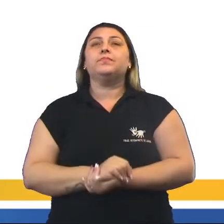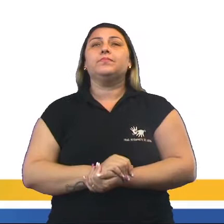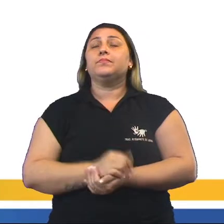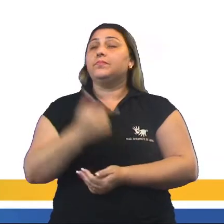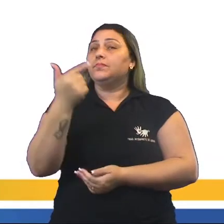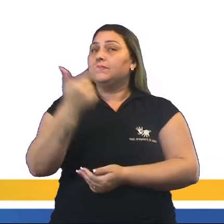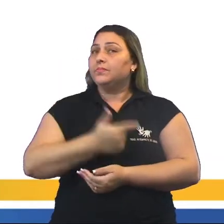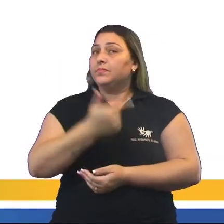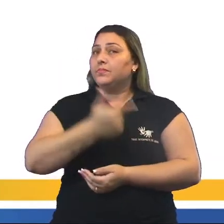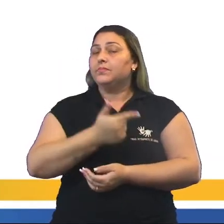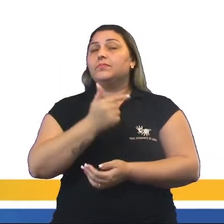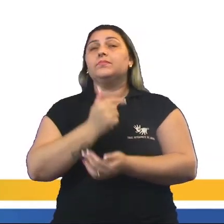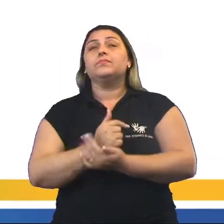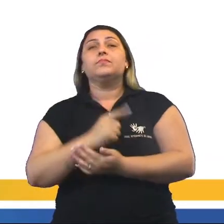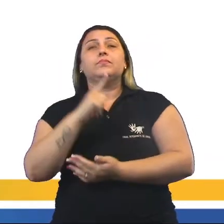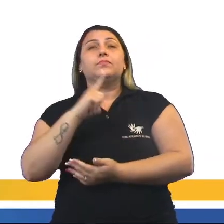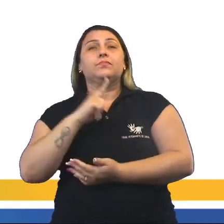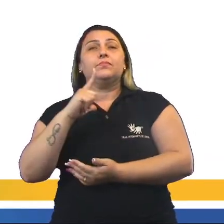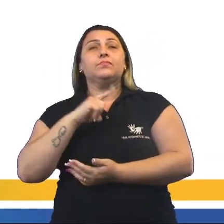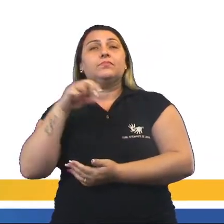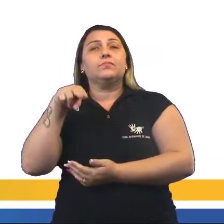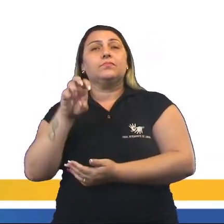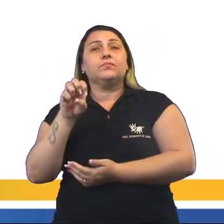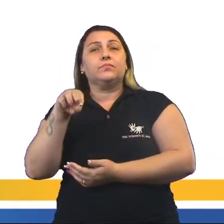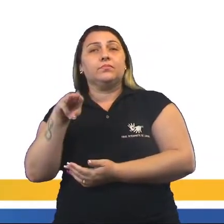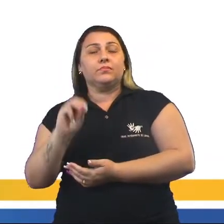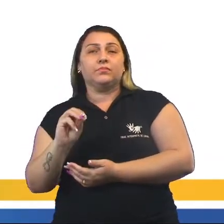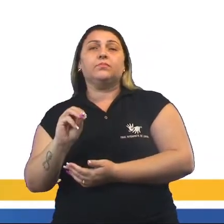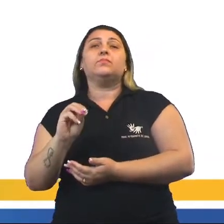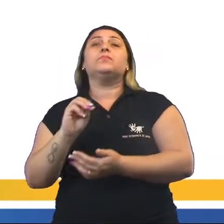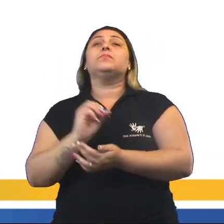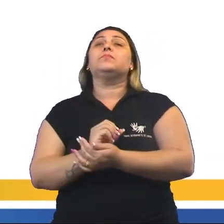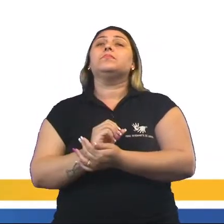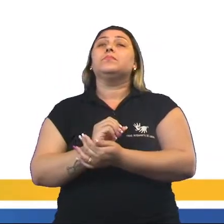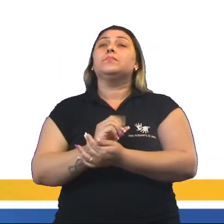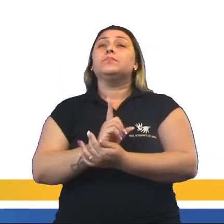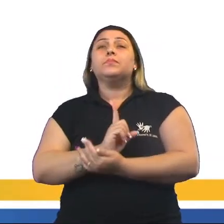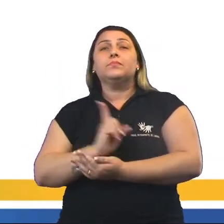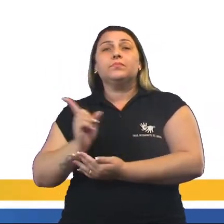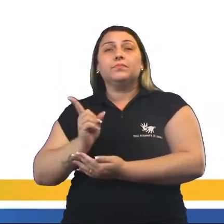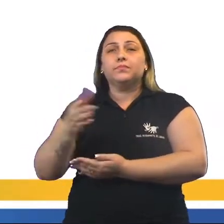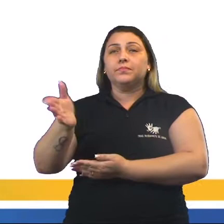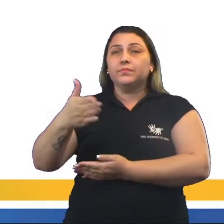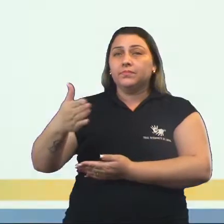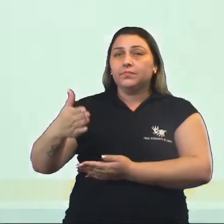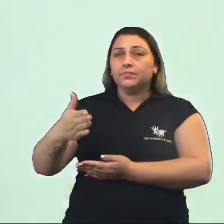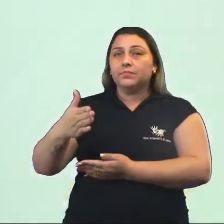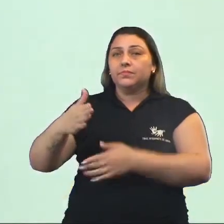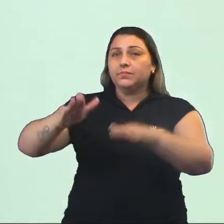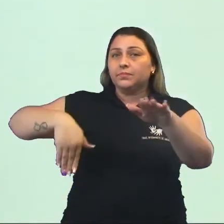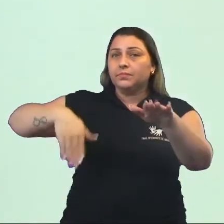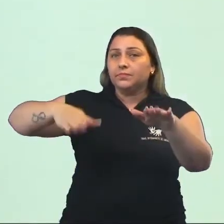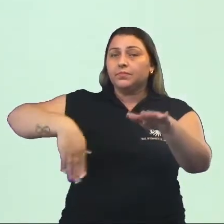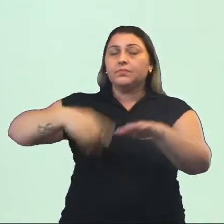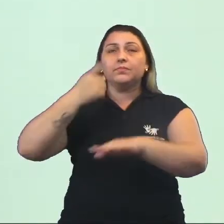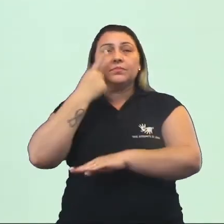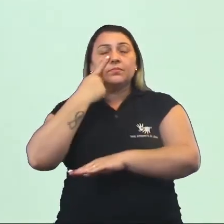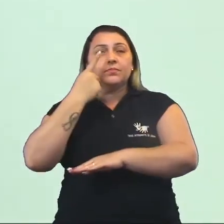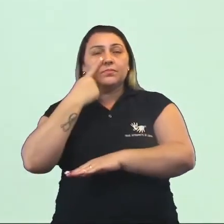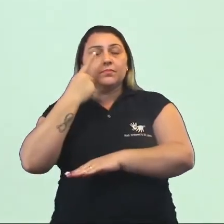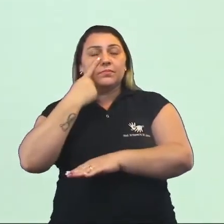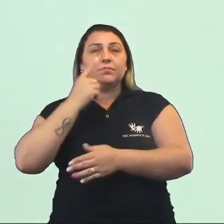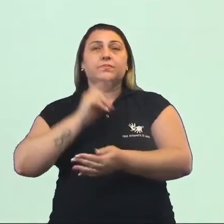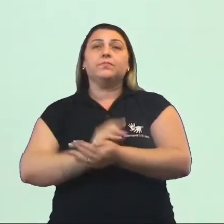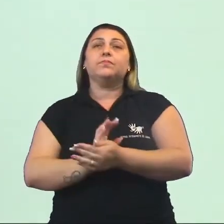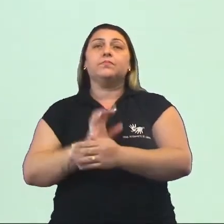E na segunda imagem, a gente tem aí o Nemo, ele está nadando. Observaram esse tempo verbal